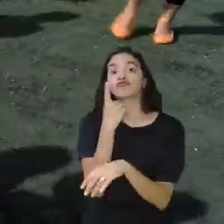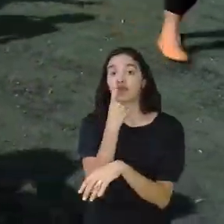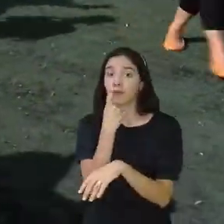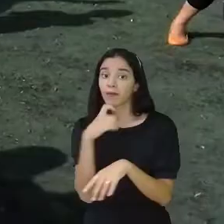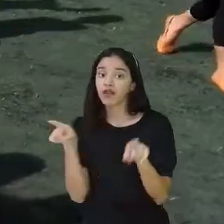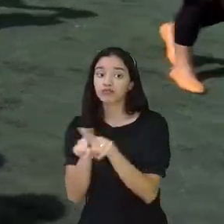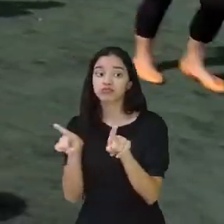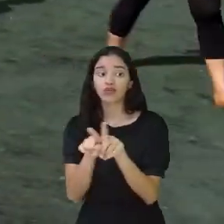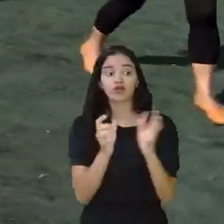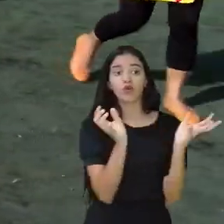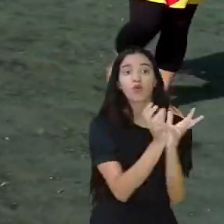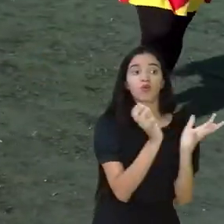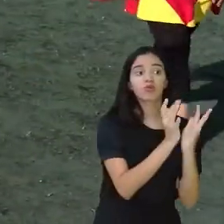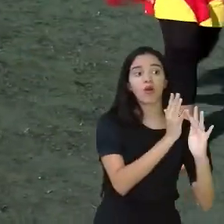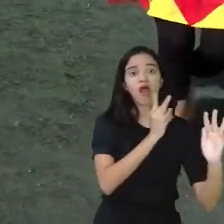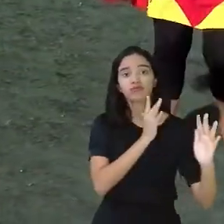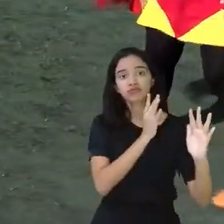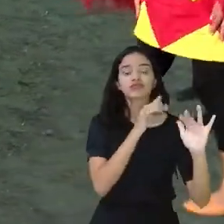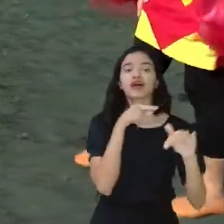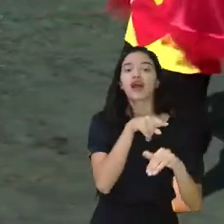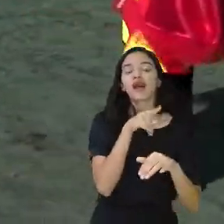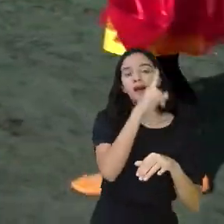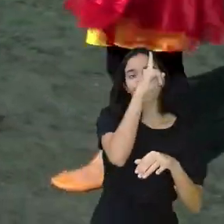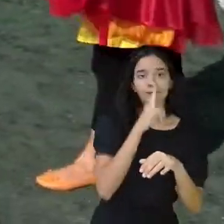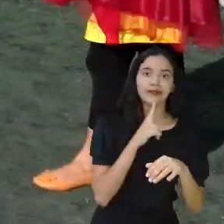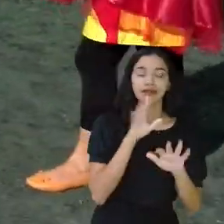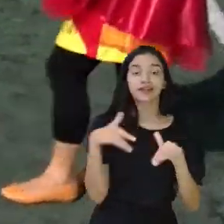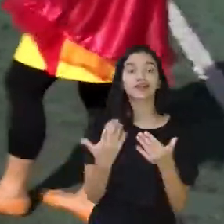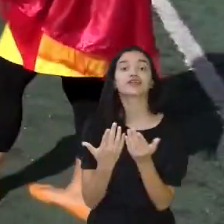né alguém para sair par ou ímpar